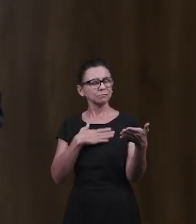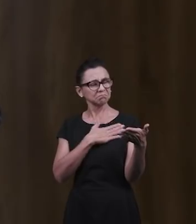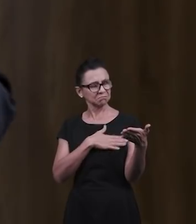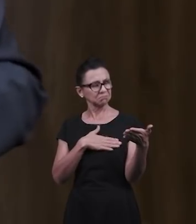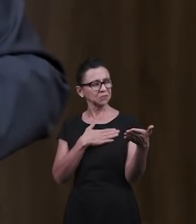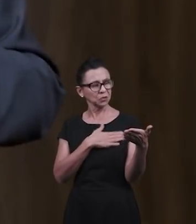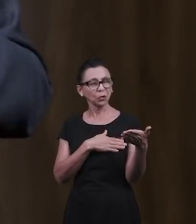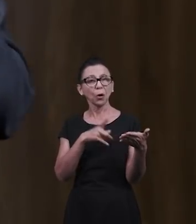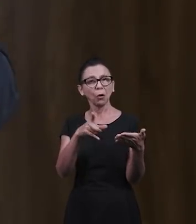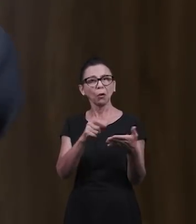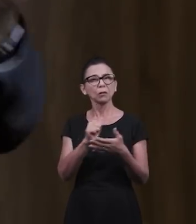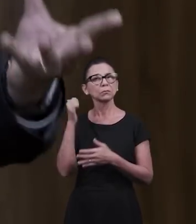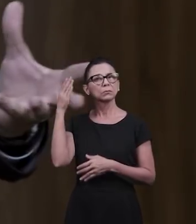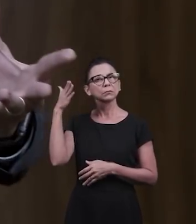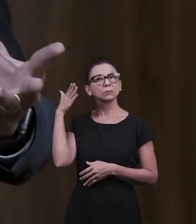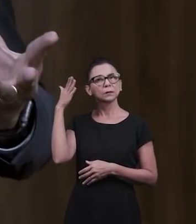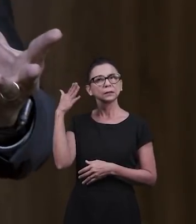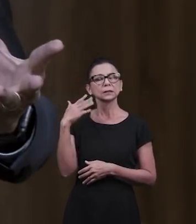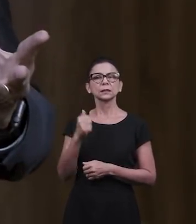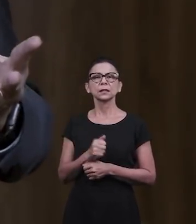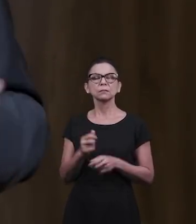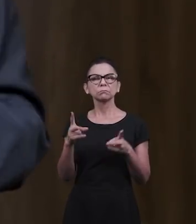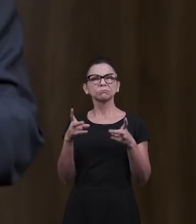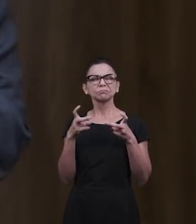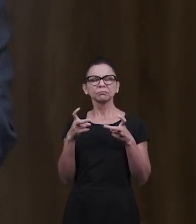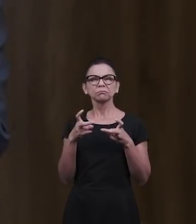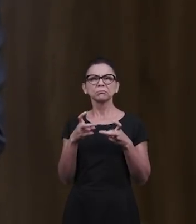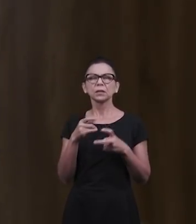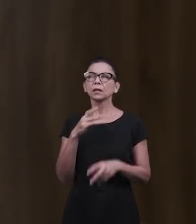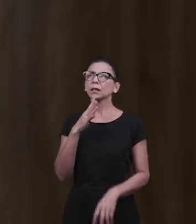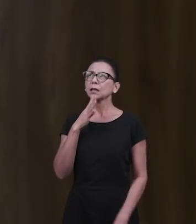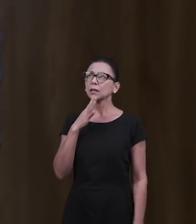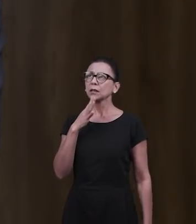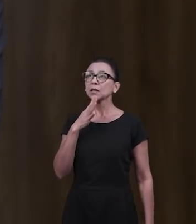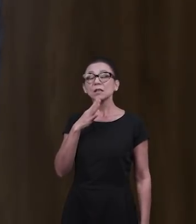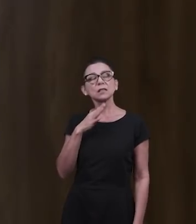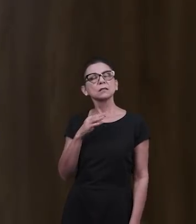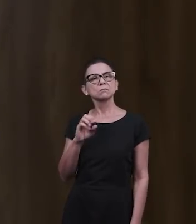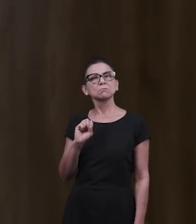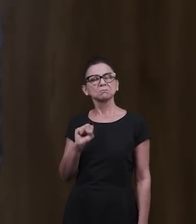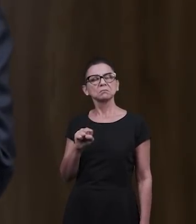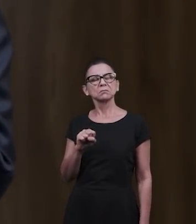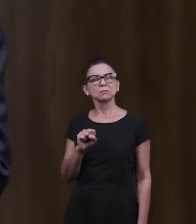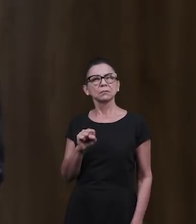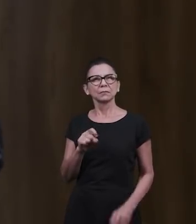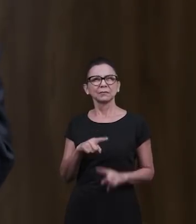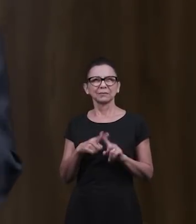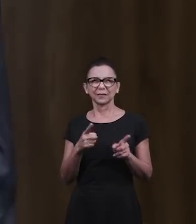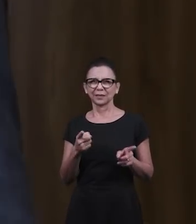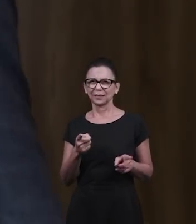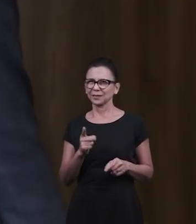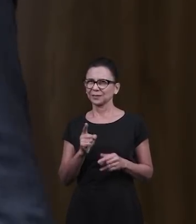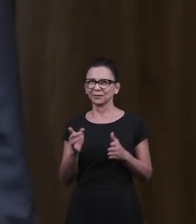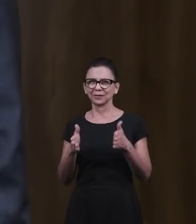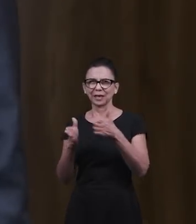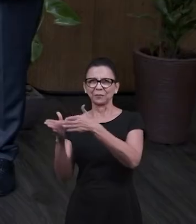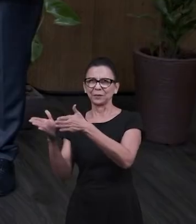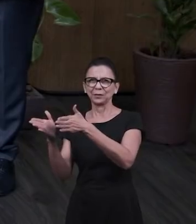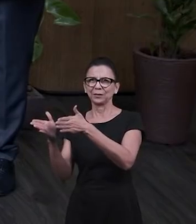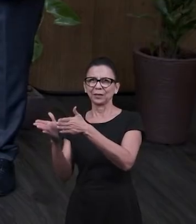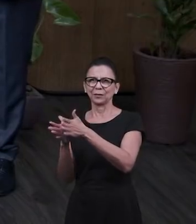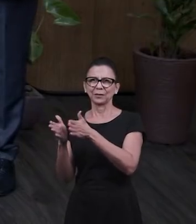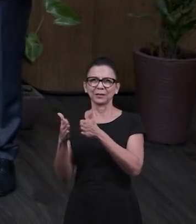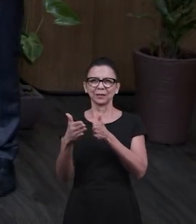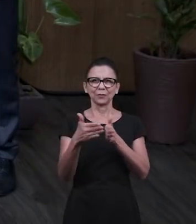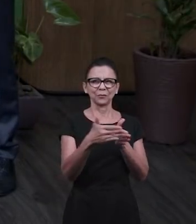ela ouve, ela conhece de alguma maneira, mas não está vivendo no caminho. Está à beira